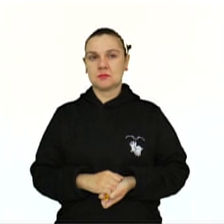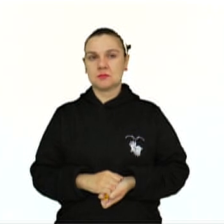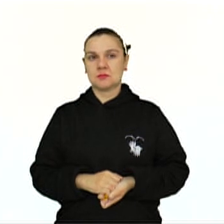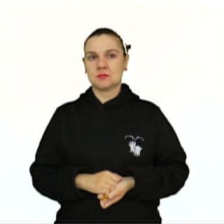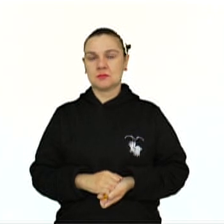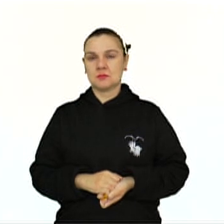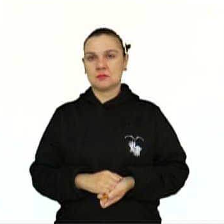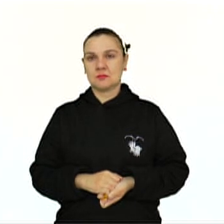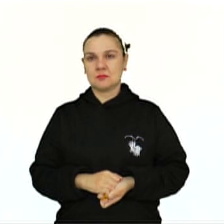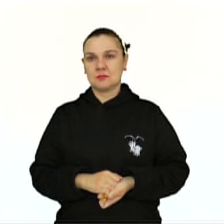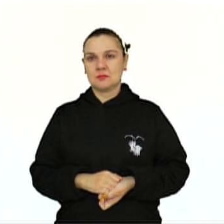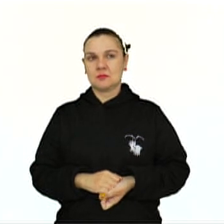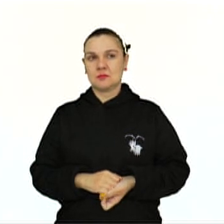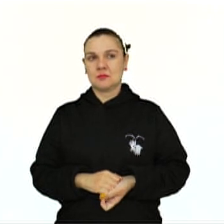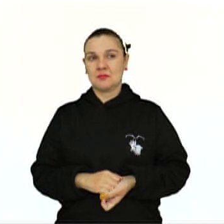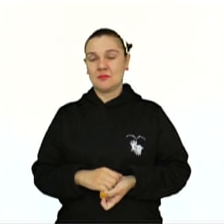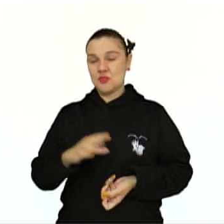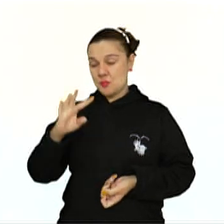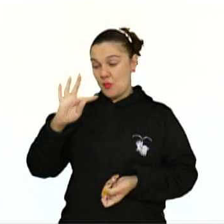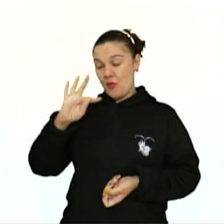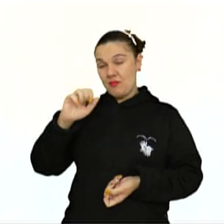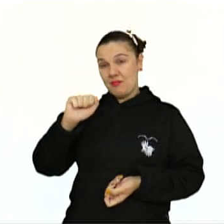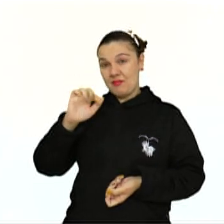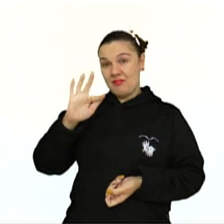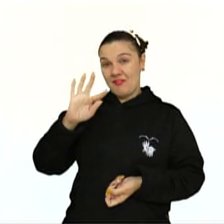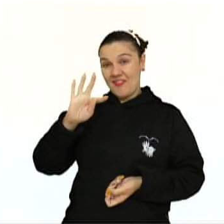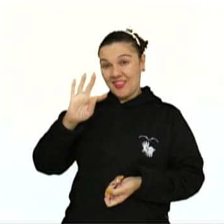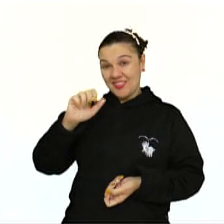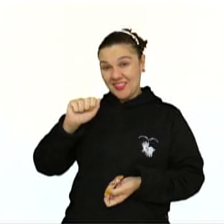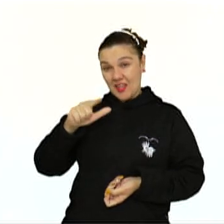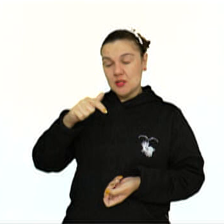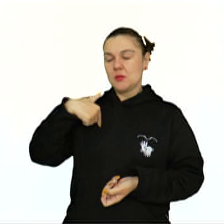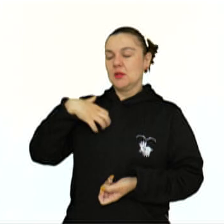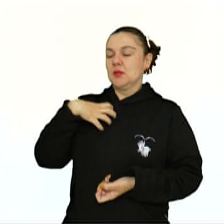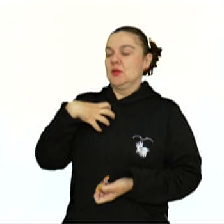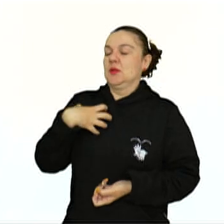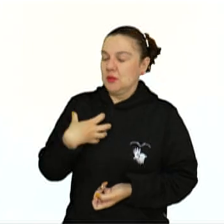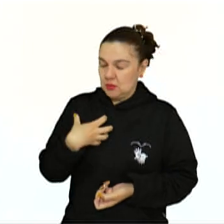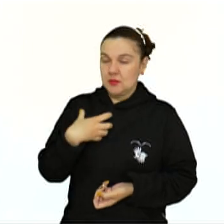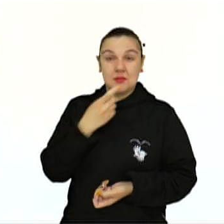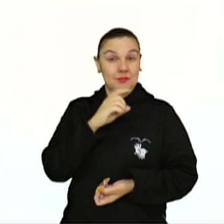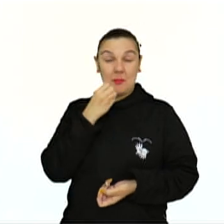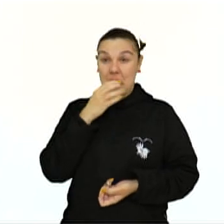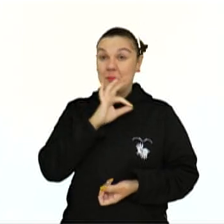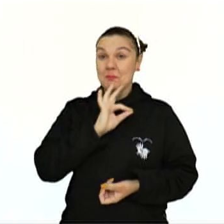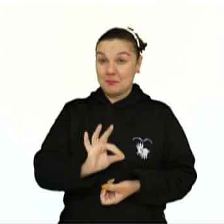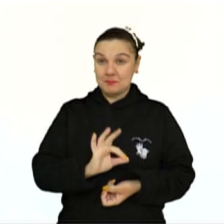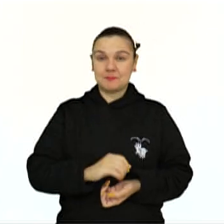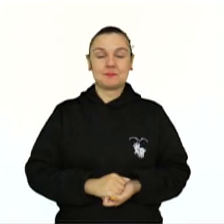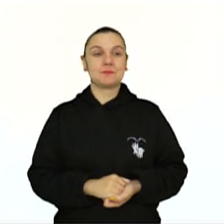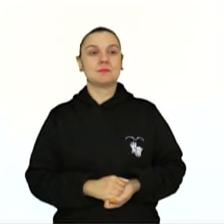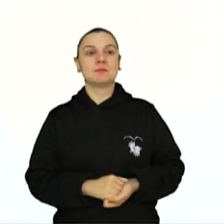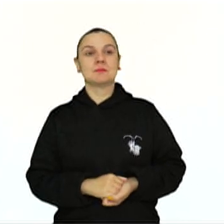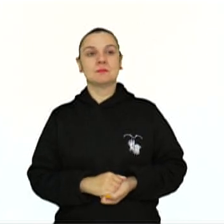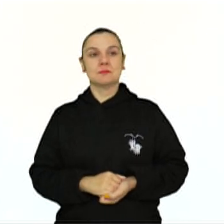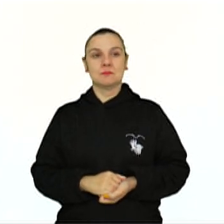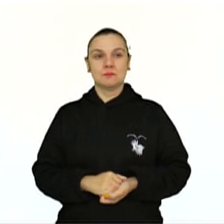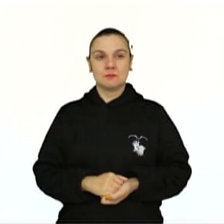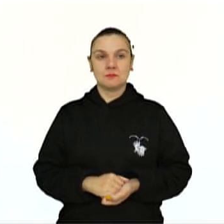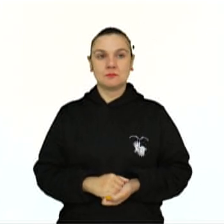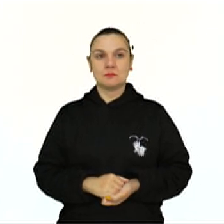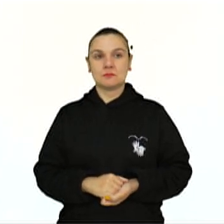mal, me sinto fatal. Esse fatal é a ideia de pesado, de algo que você não está se sentindo bem. Me duele e